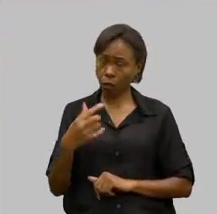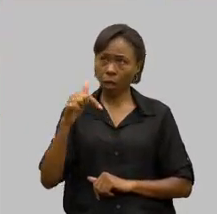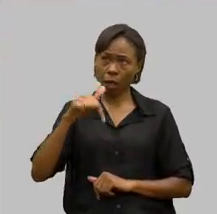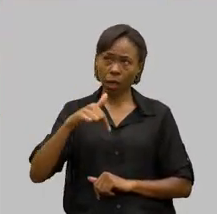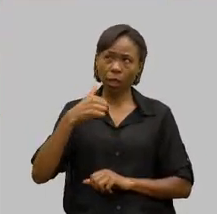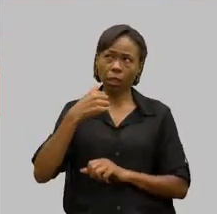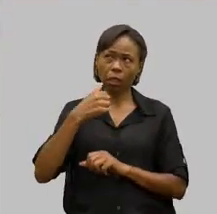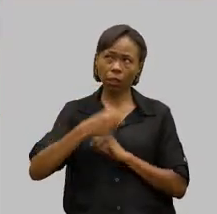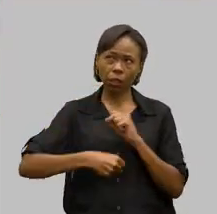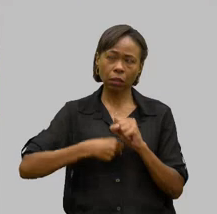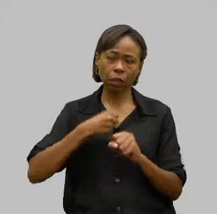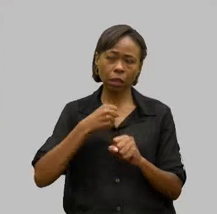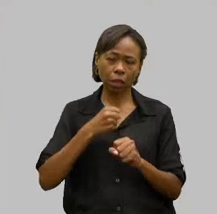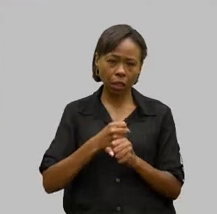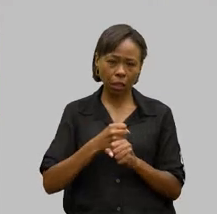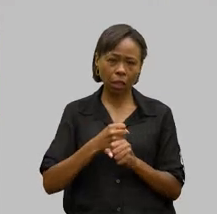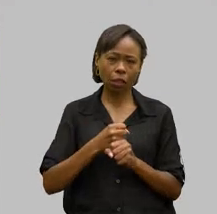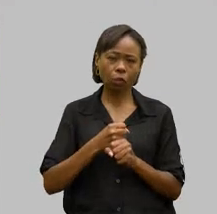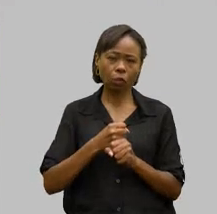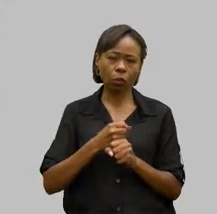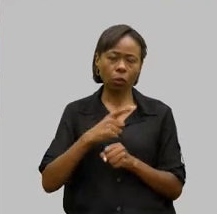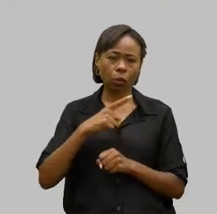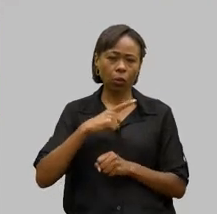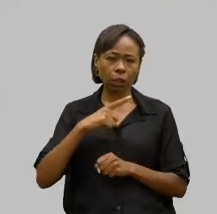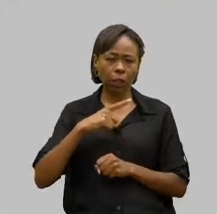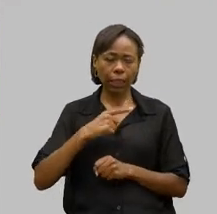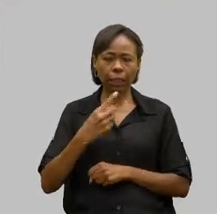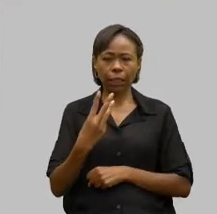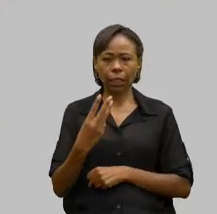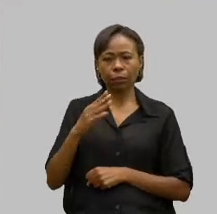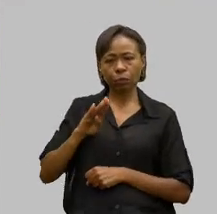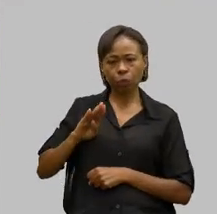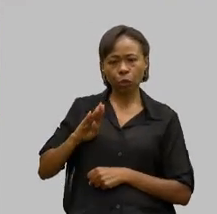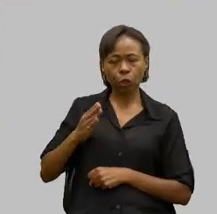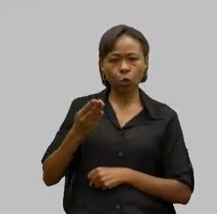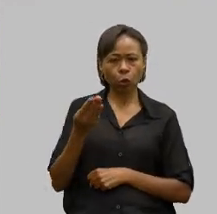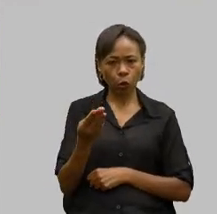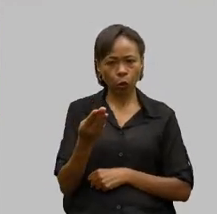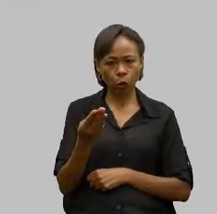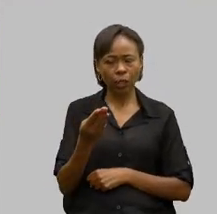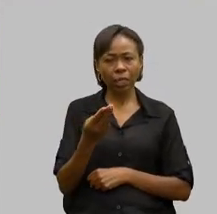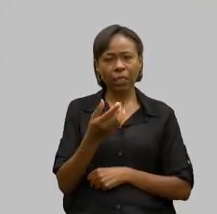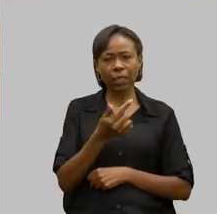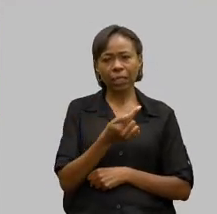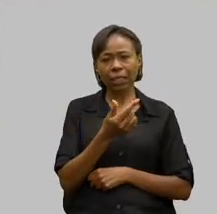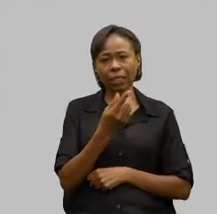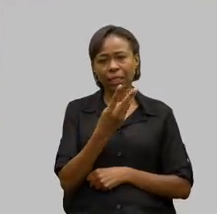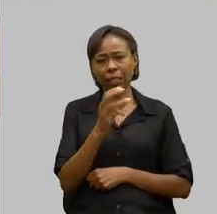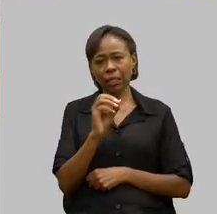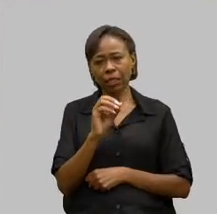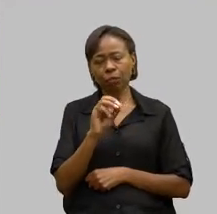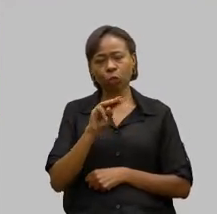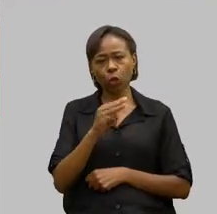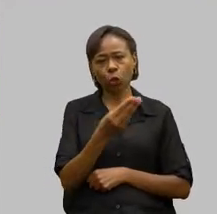-educação é de R$,630,633